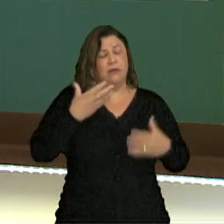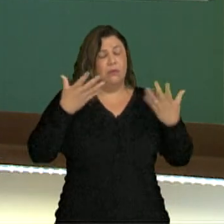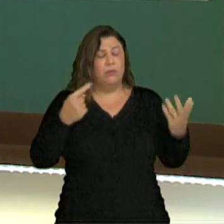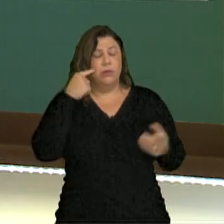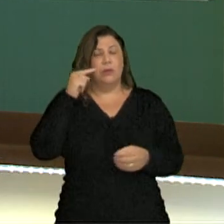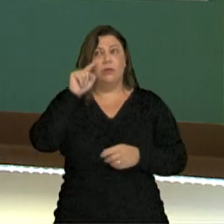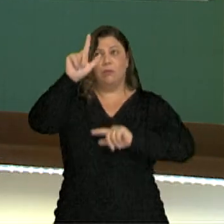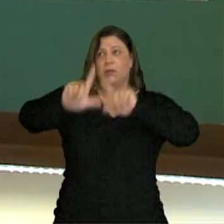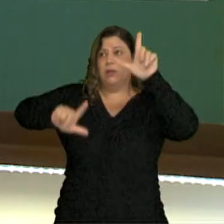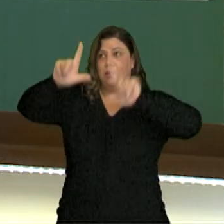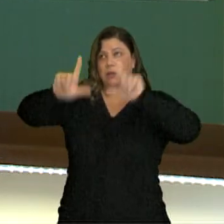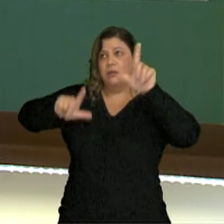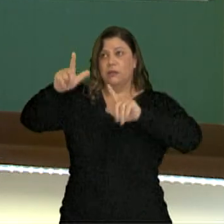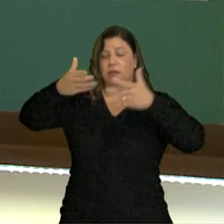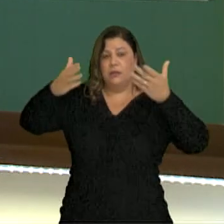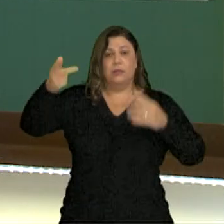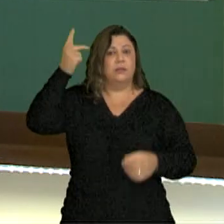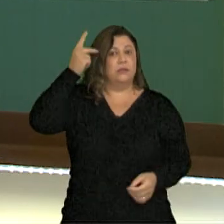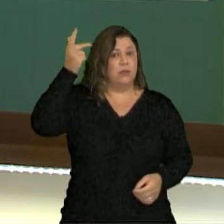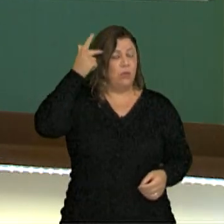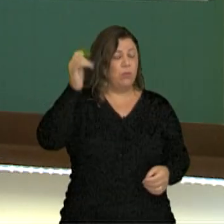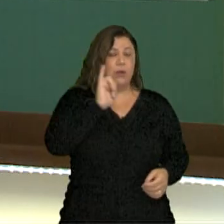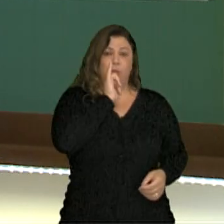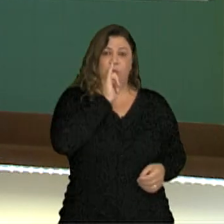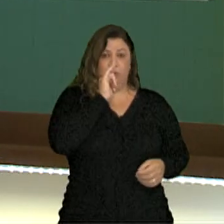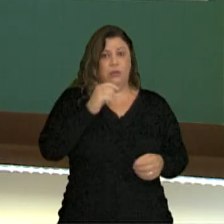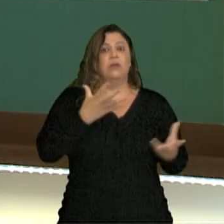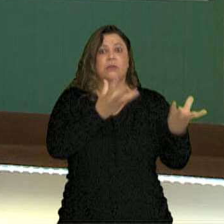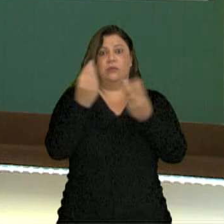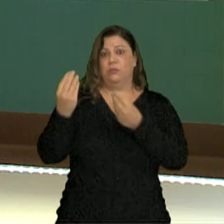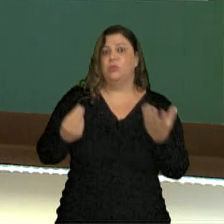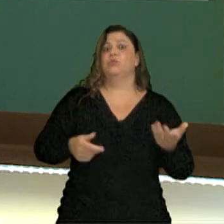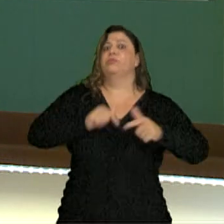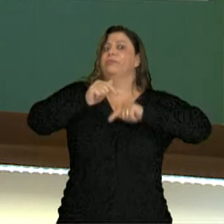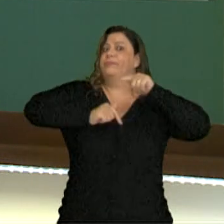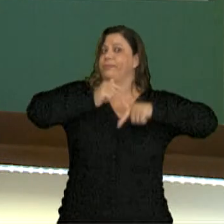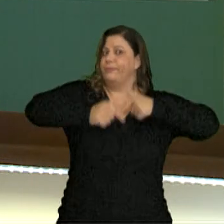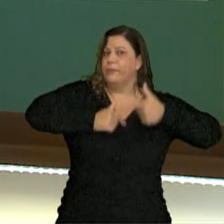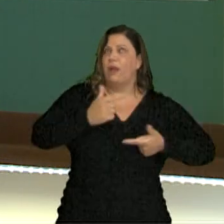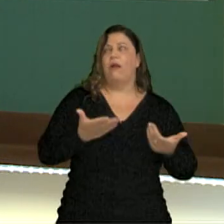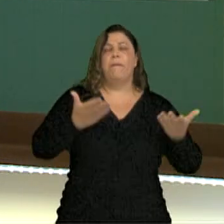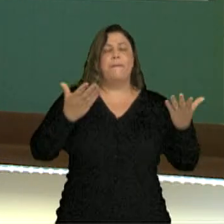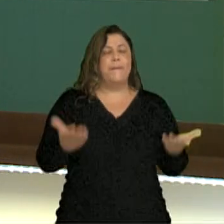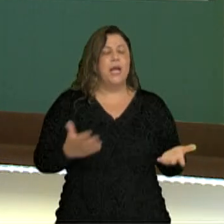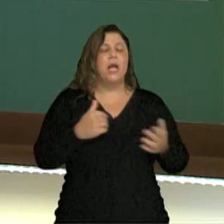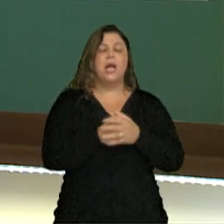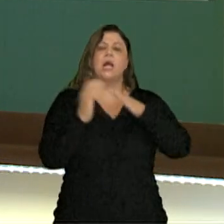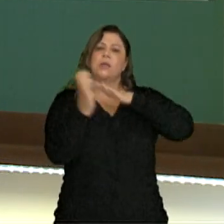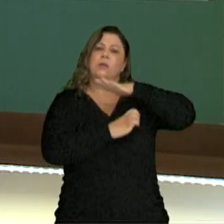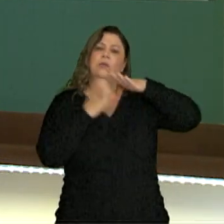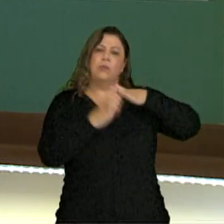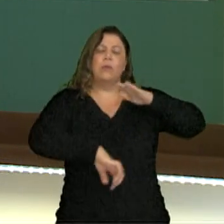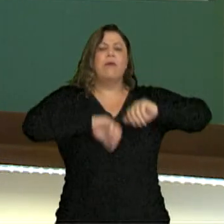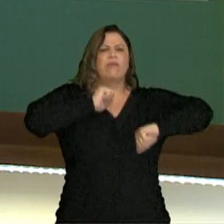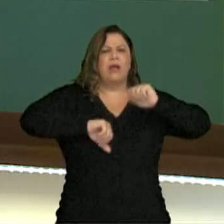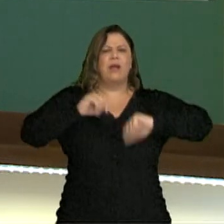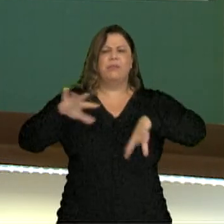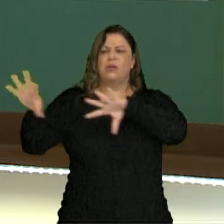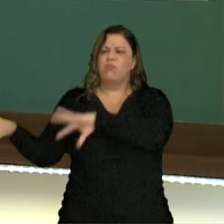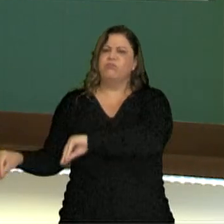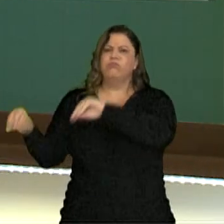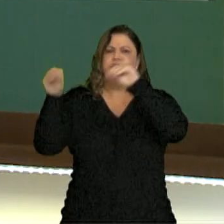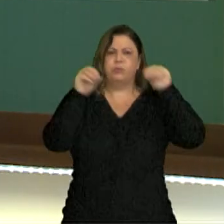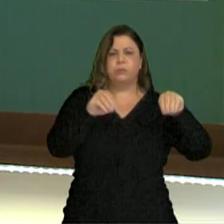na televisão que em São Paulo, por exemplo, tem bastante emprego, tem fábricas, então o que eu vou fazer? Vou me deslocar para